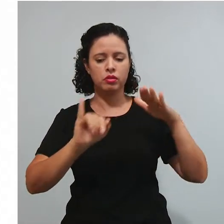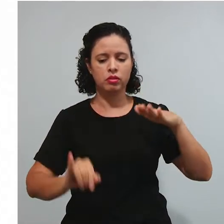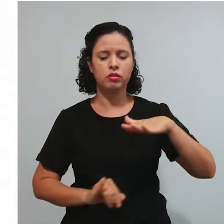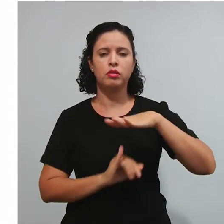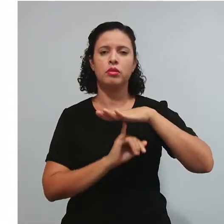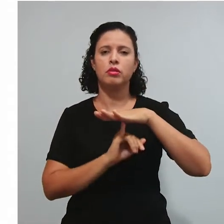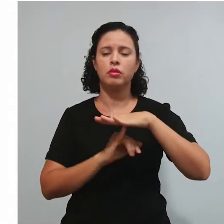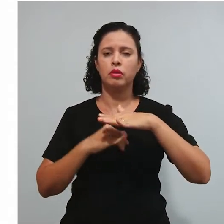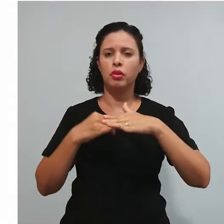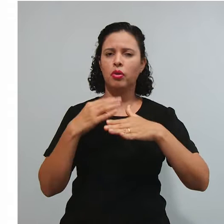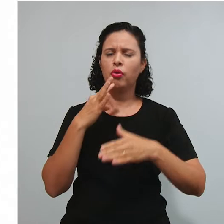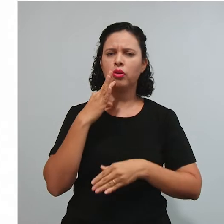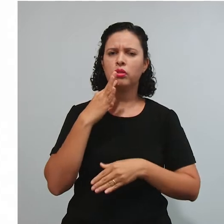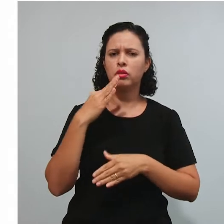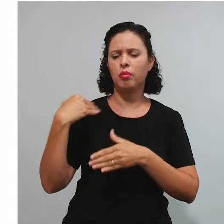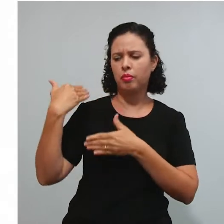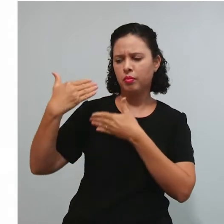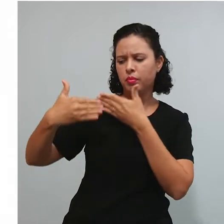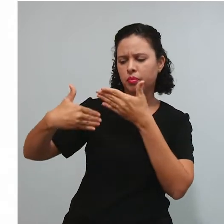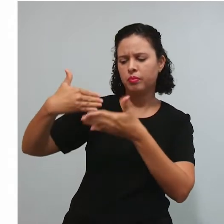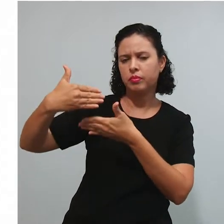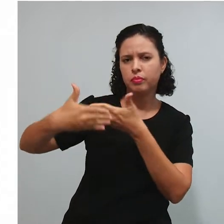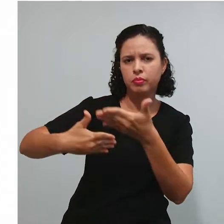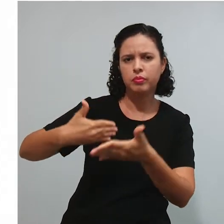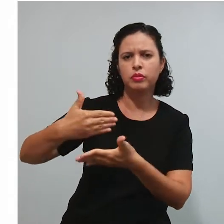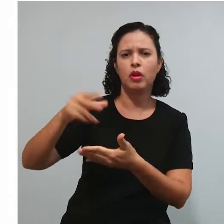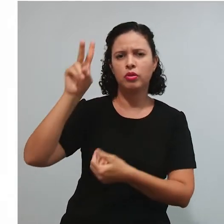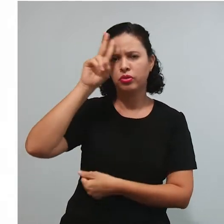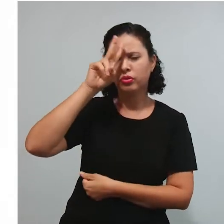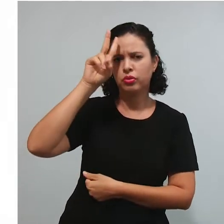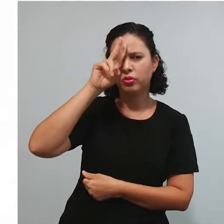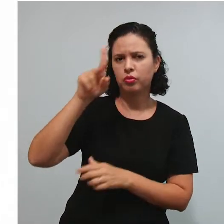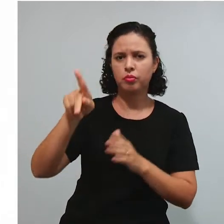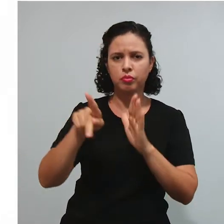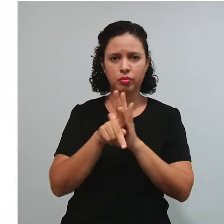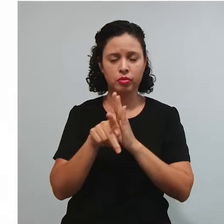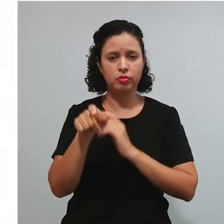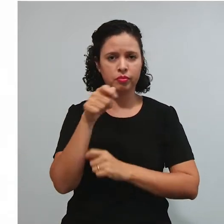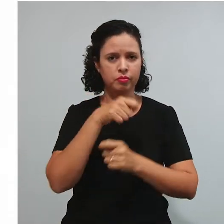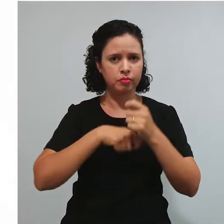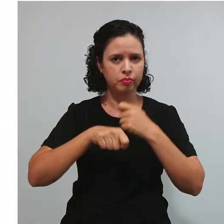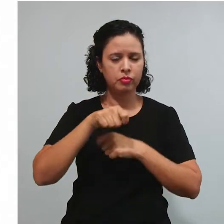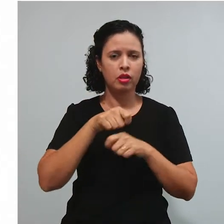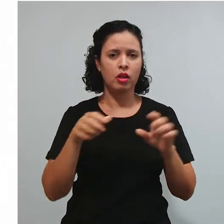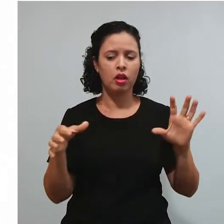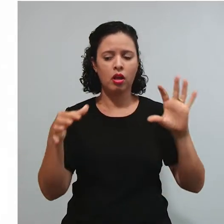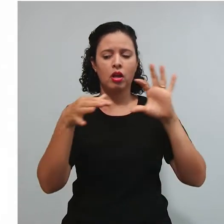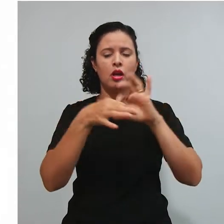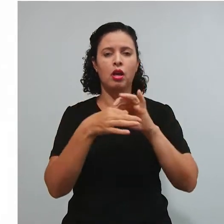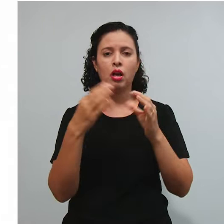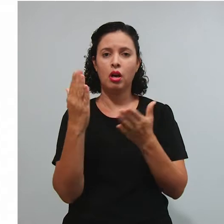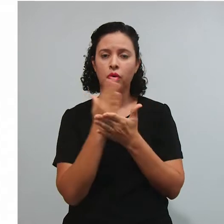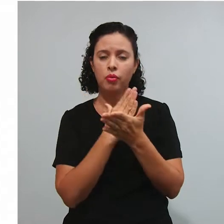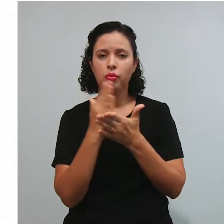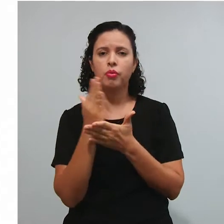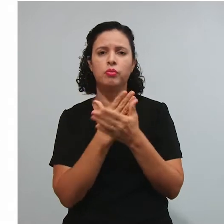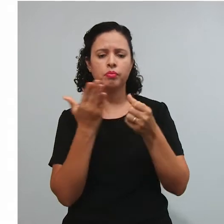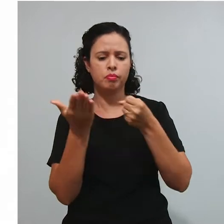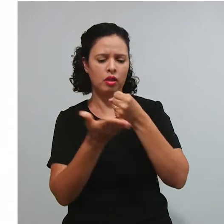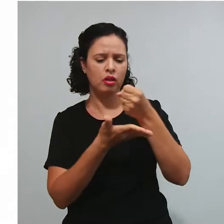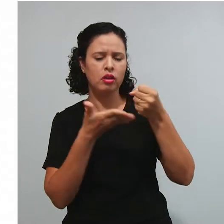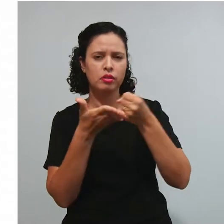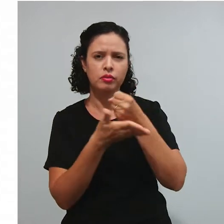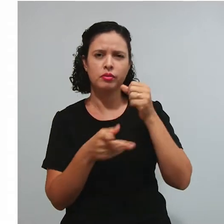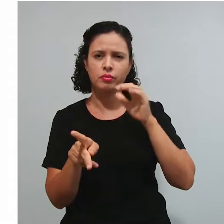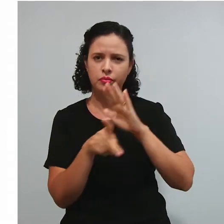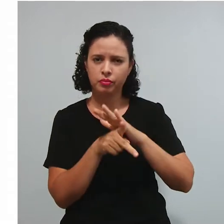organização, conhecer a evolução histórica da administração e relacionar alguns aspectos